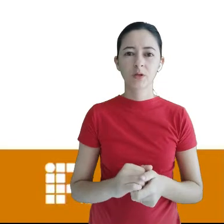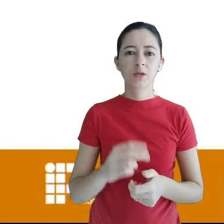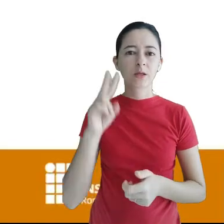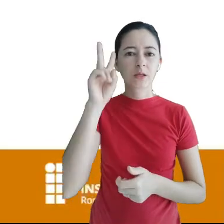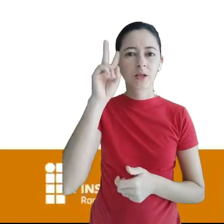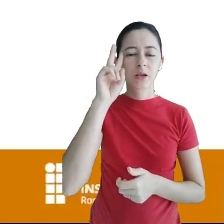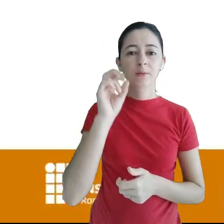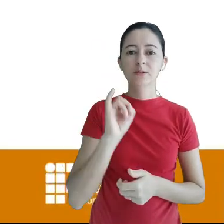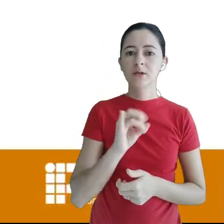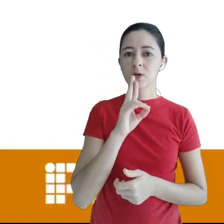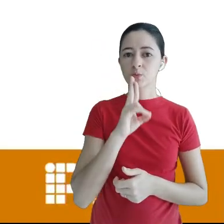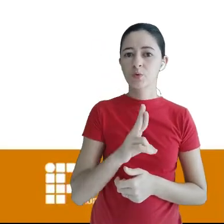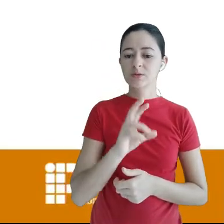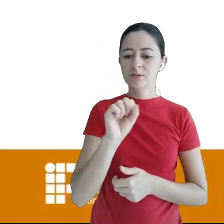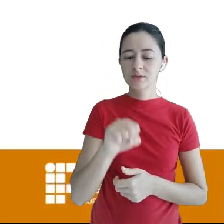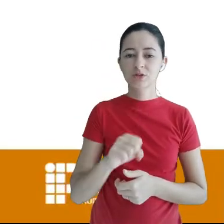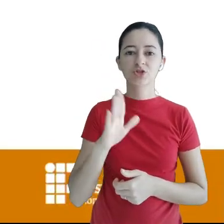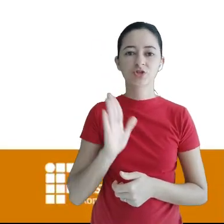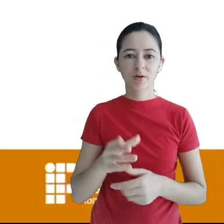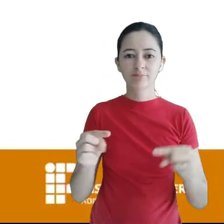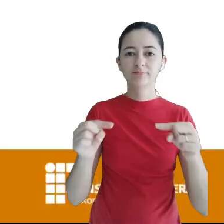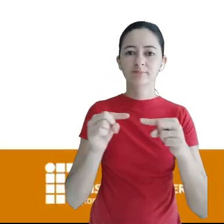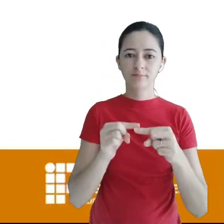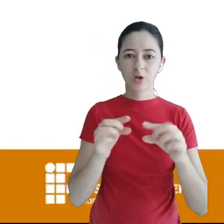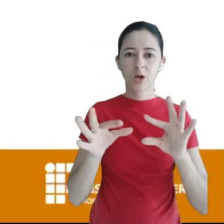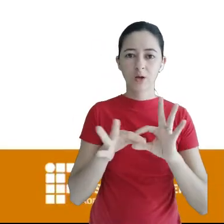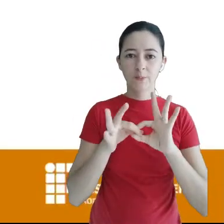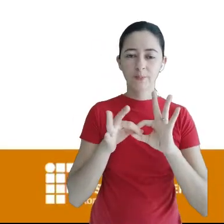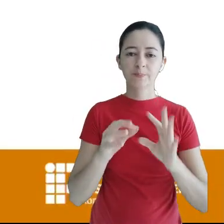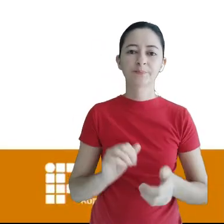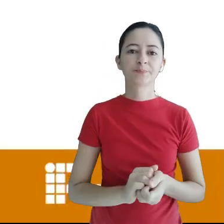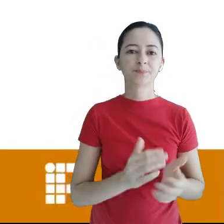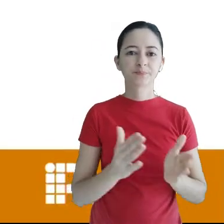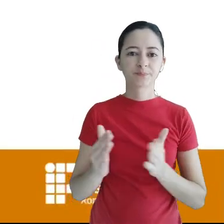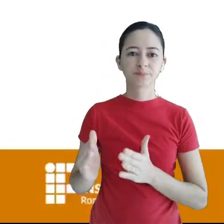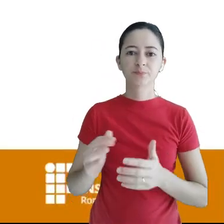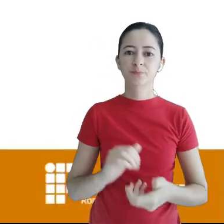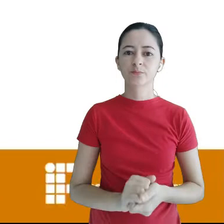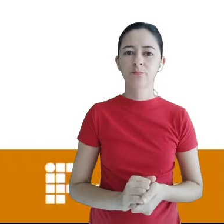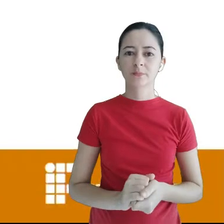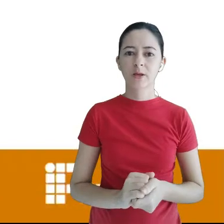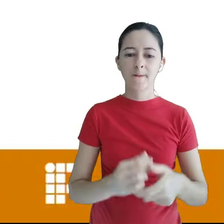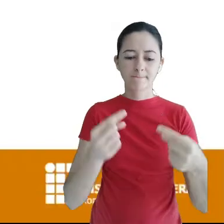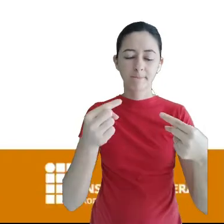iria relacionar. Lembra? Se deu um sim, já conecta. Continuando.